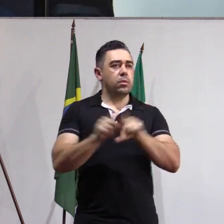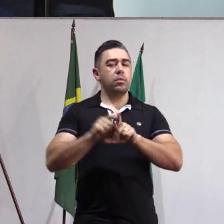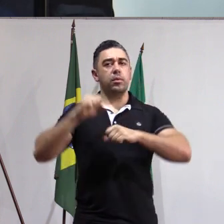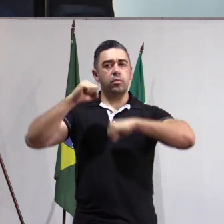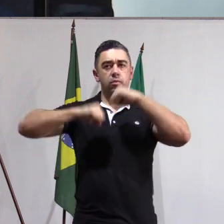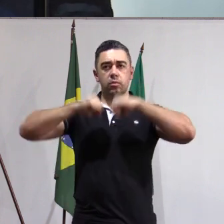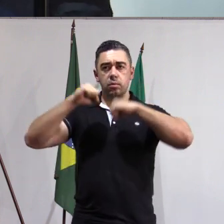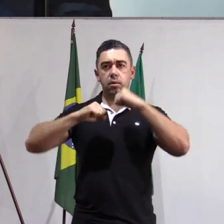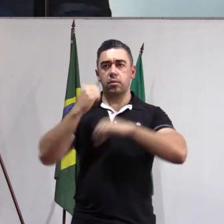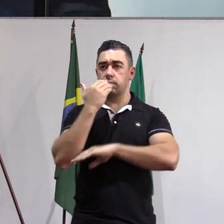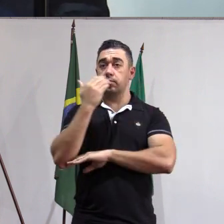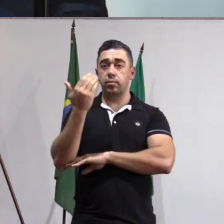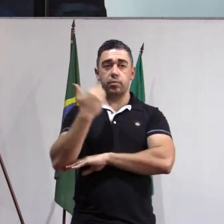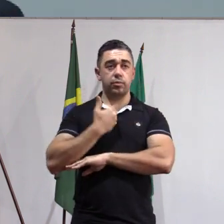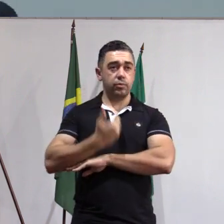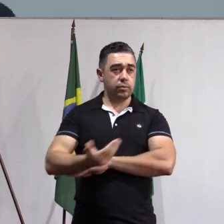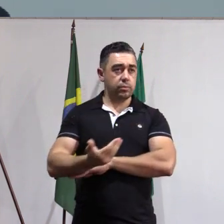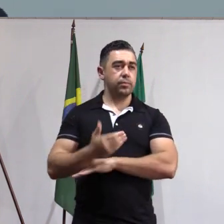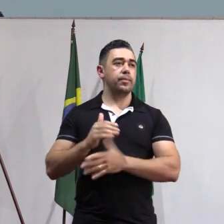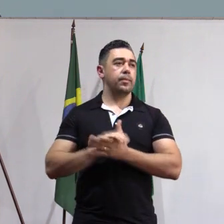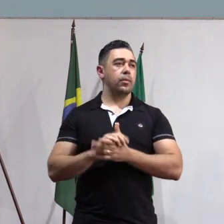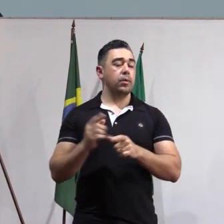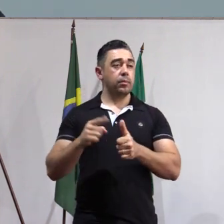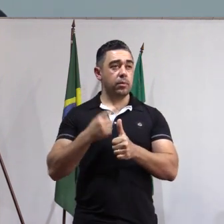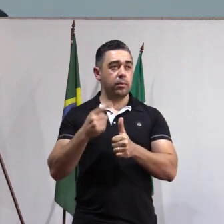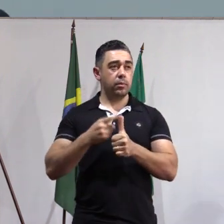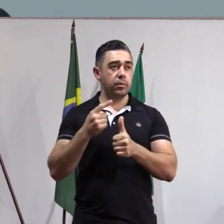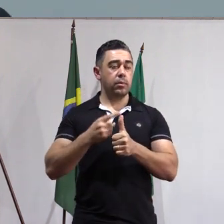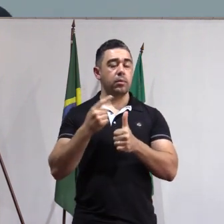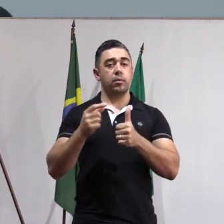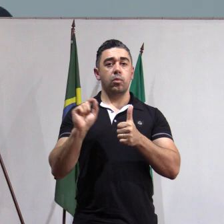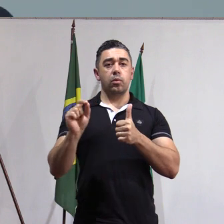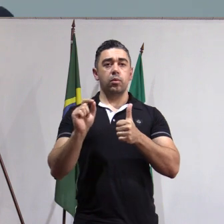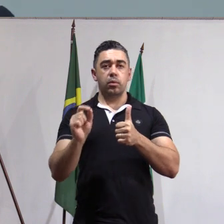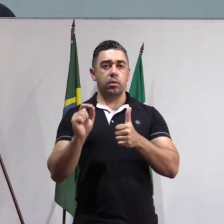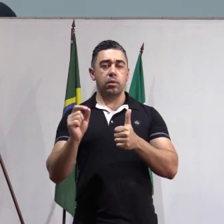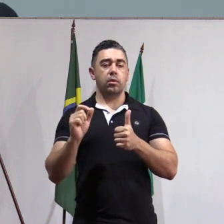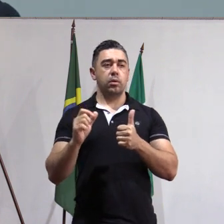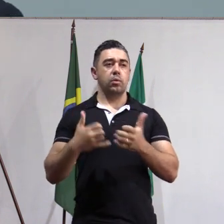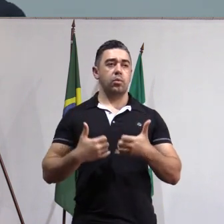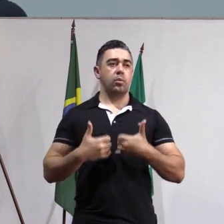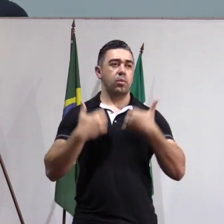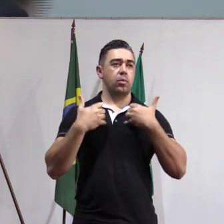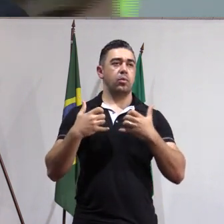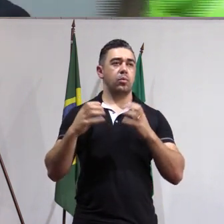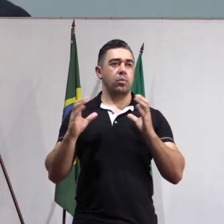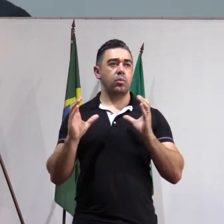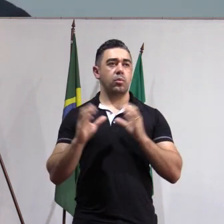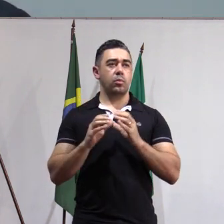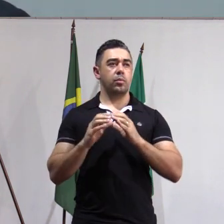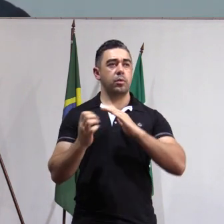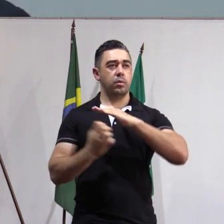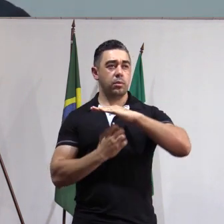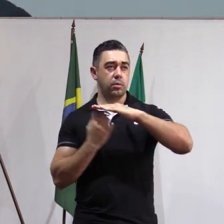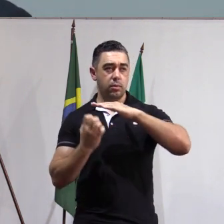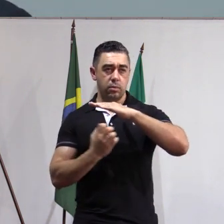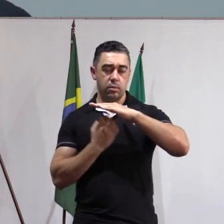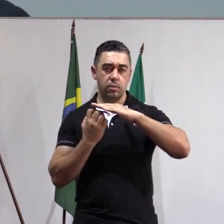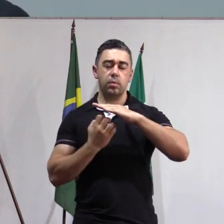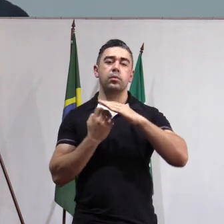pedido. Primeira posição é o orgulho do setor empresarial, seja